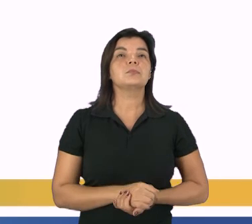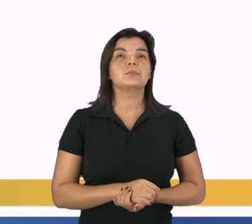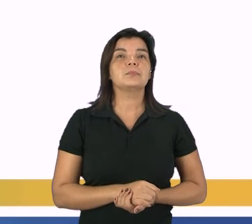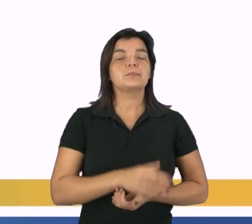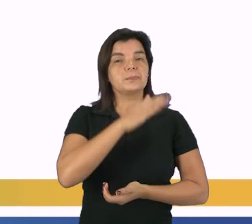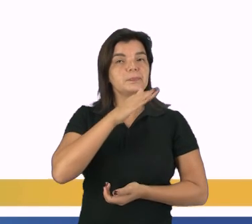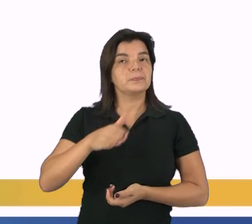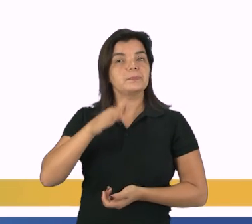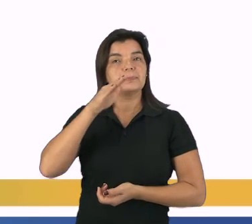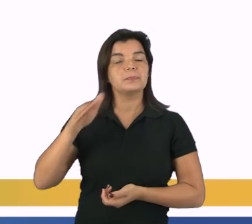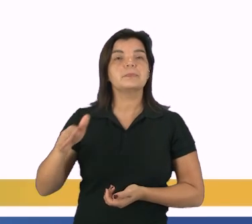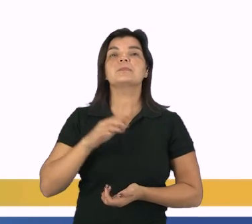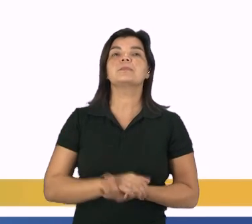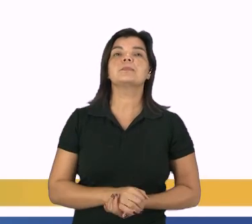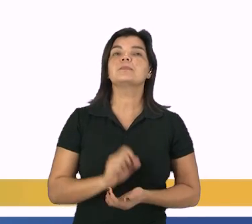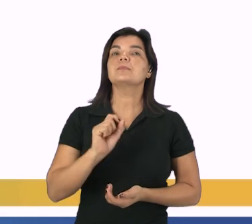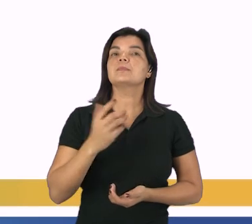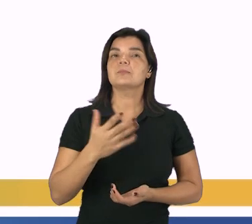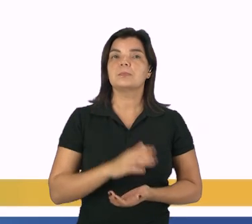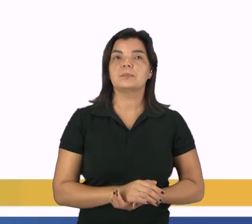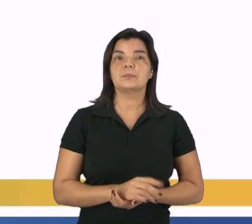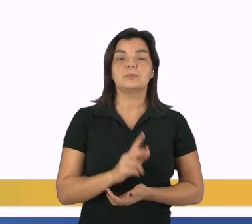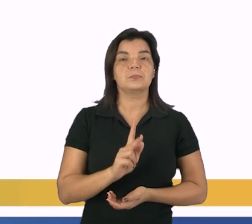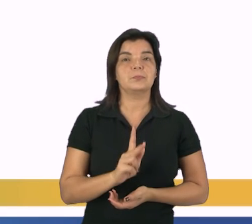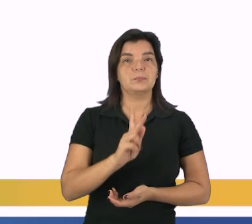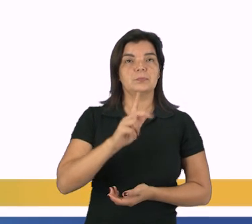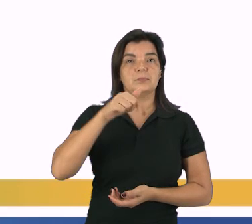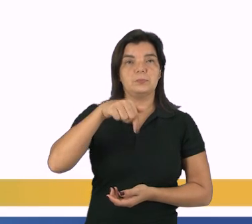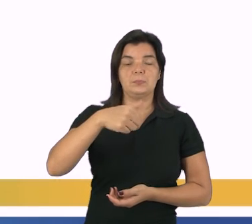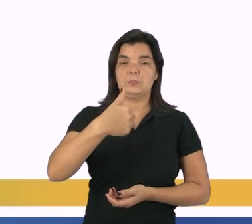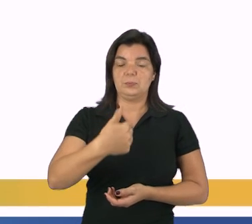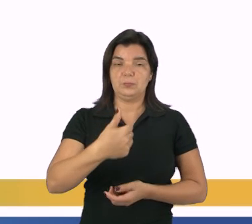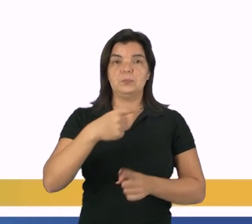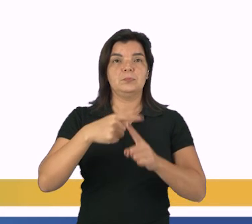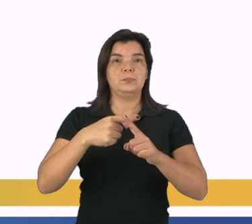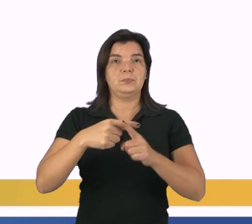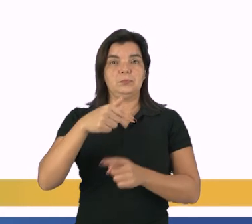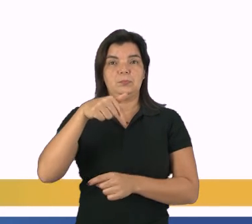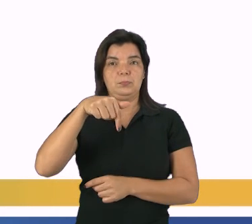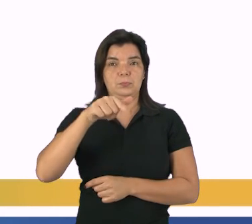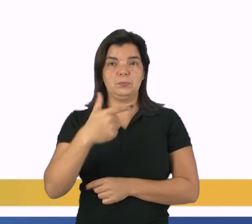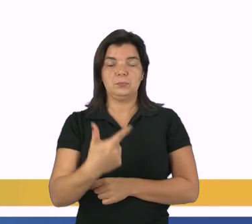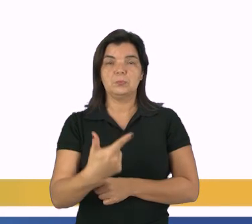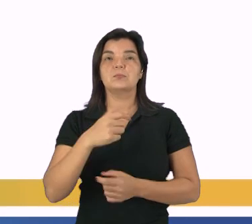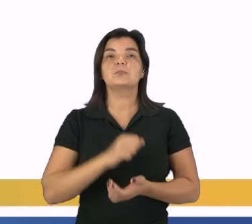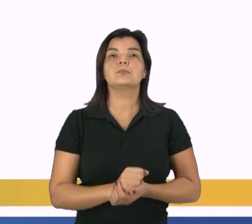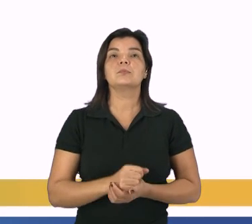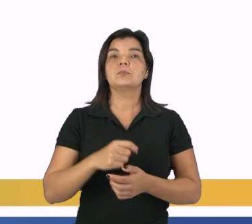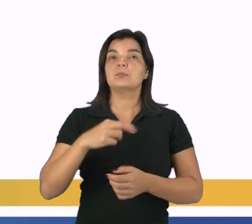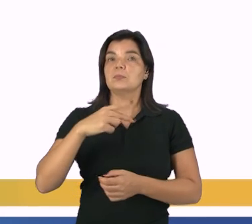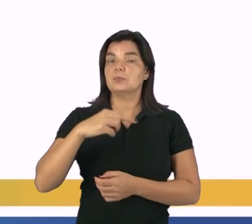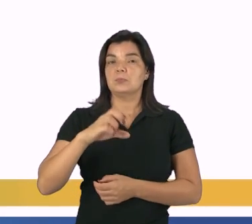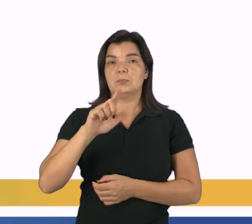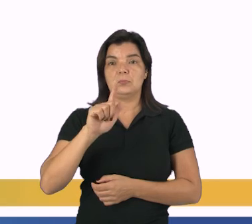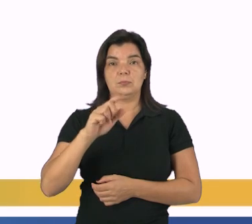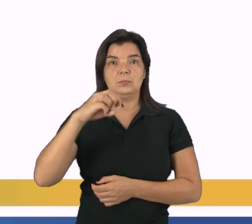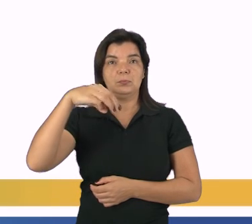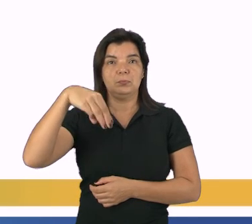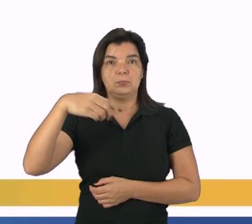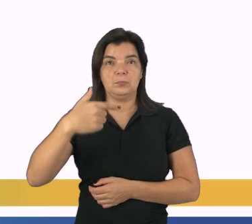essas equações elas são muito parecidas, pessoal? Muito parecidas, tá? Então veja que aqui eu